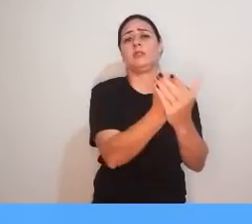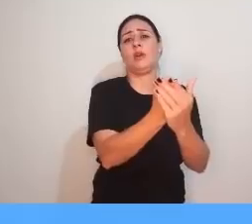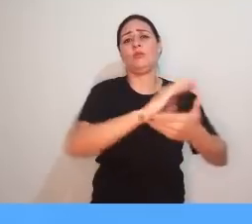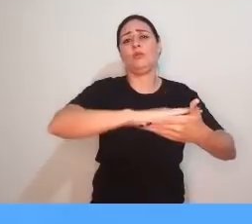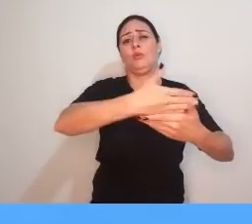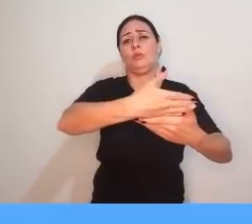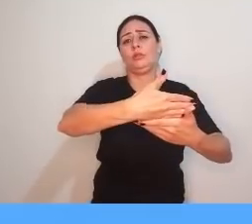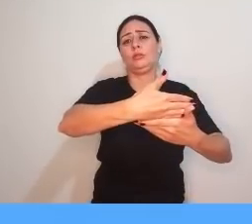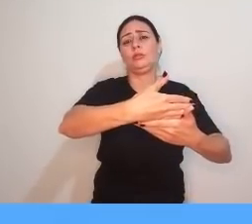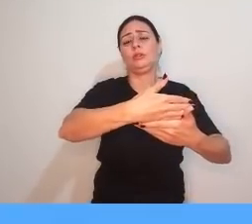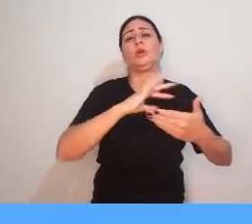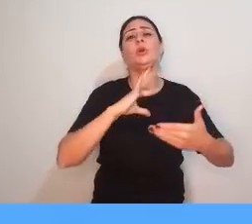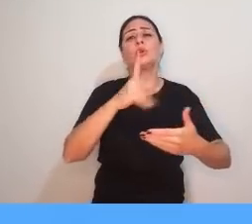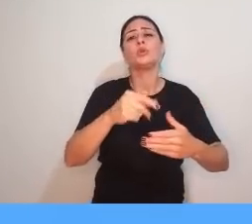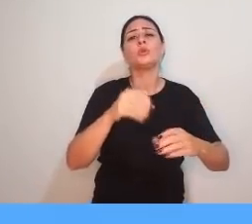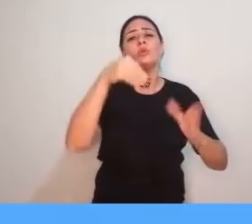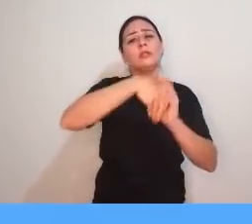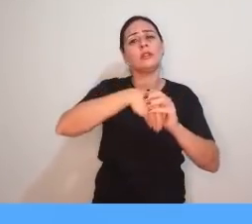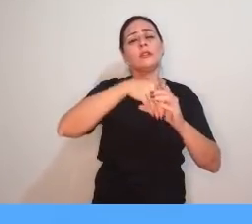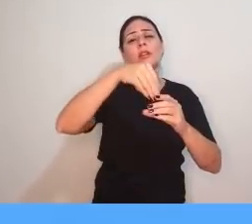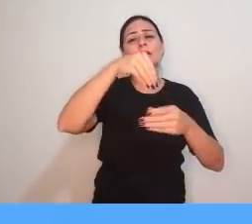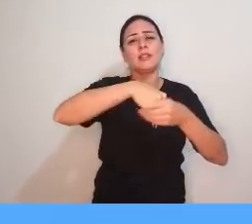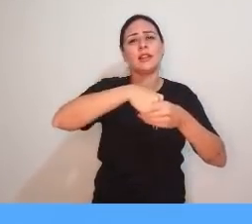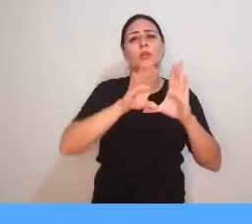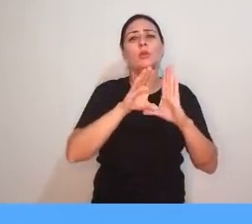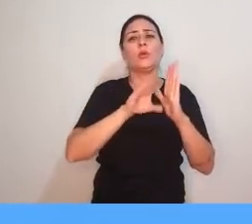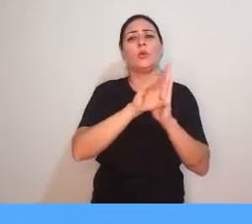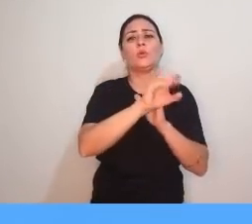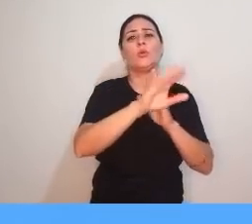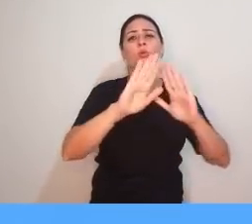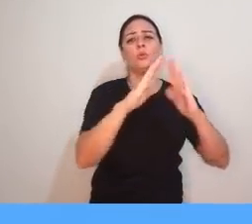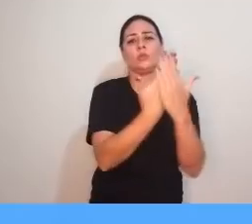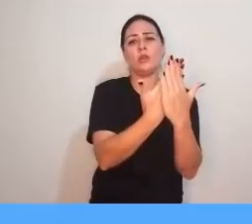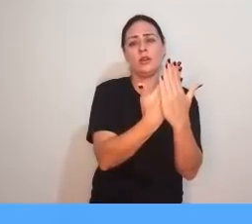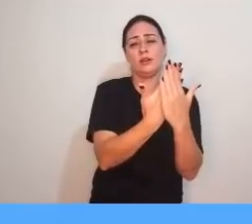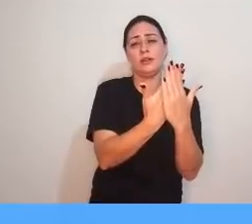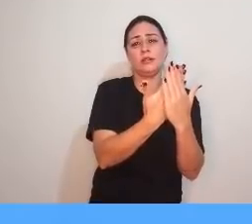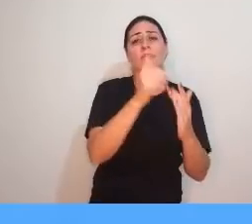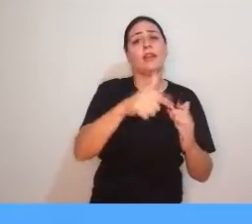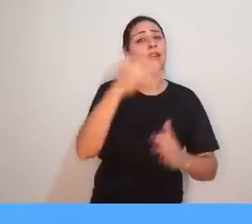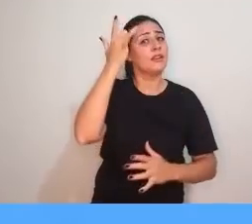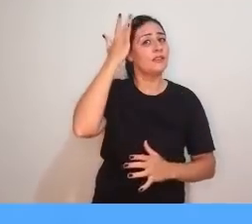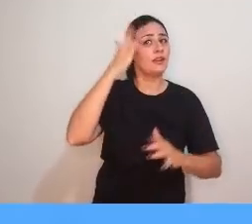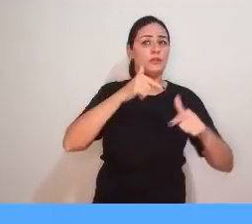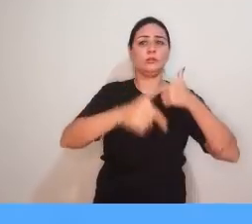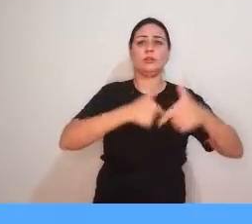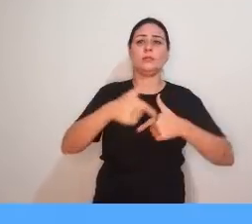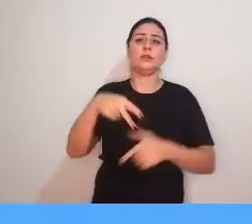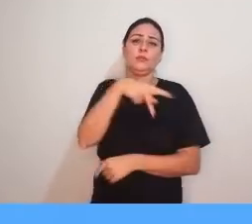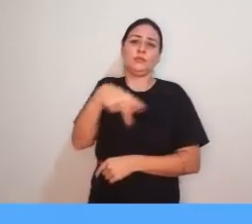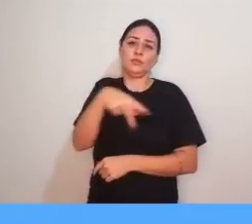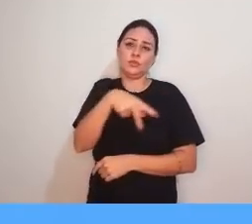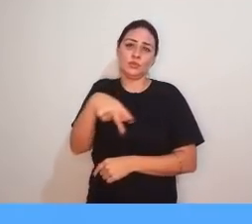no ambiente do Google, né, no Google escolar, nesse caso. Facilitando, então, o trabalho do professor. Porque ele vai ter que se concentrar com